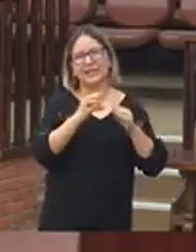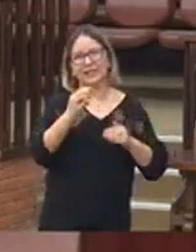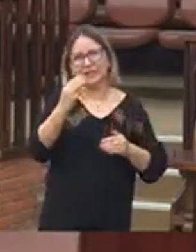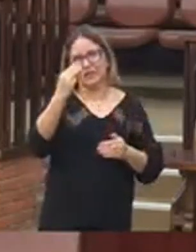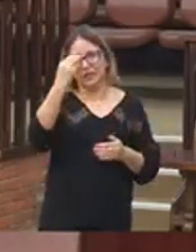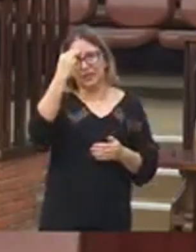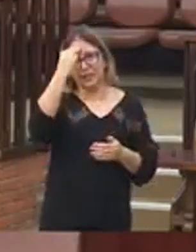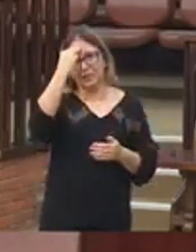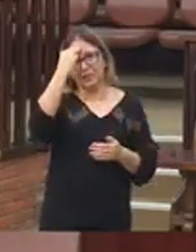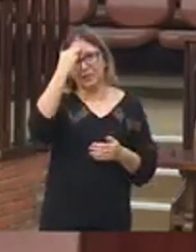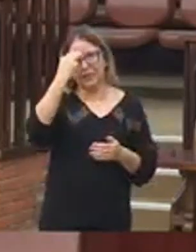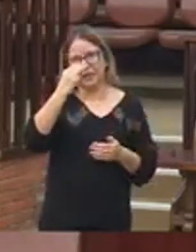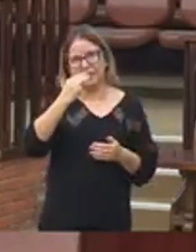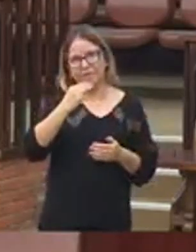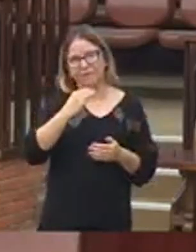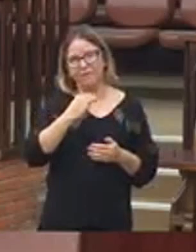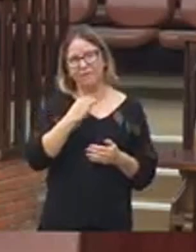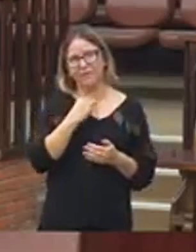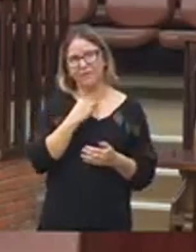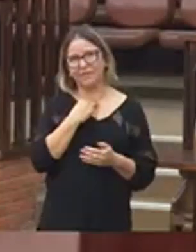tornado tênue,